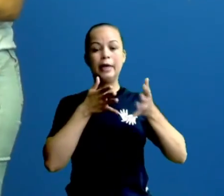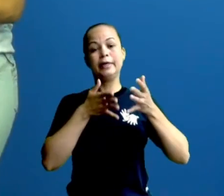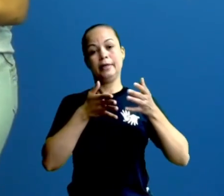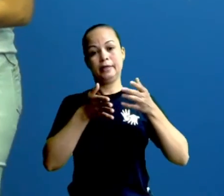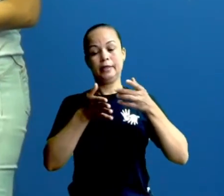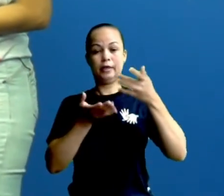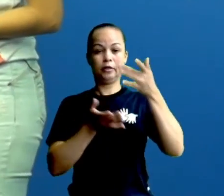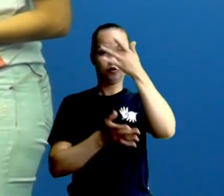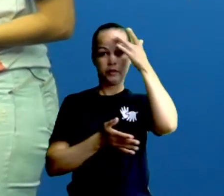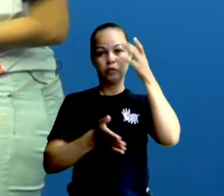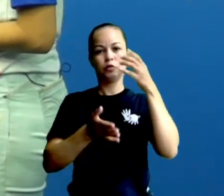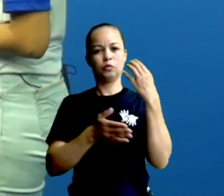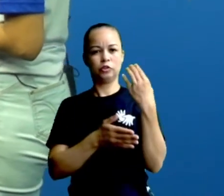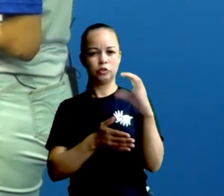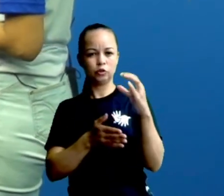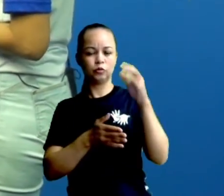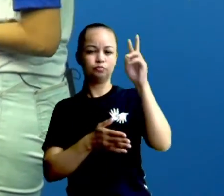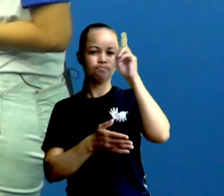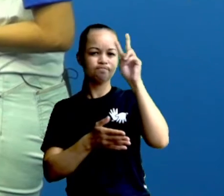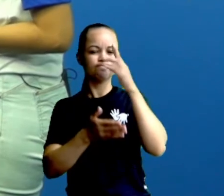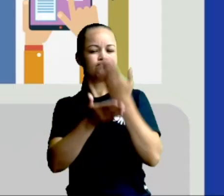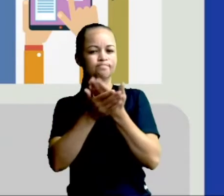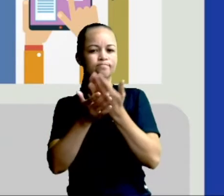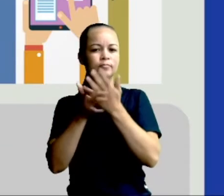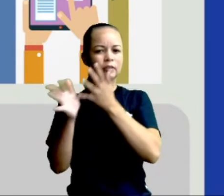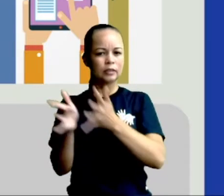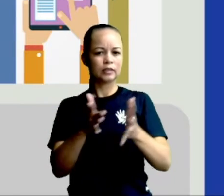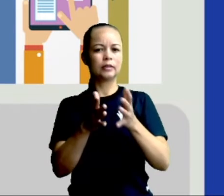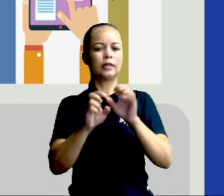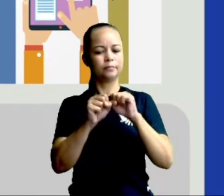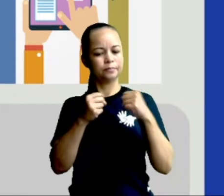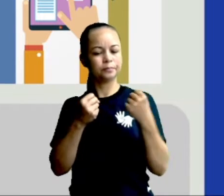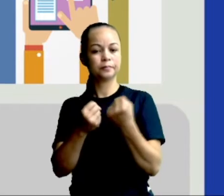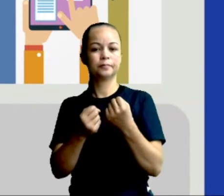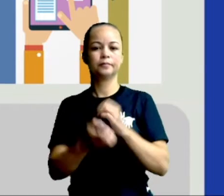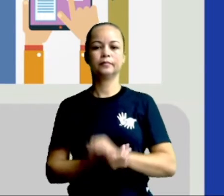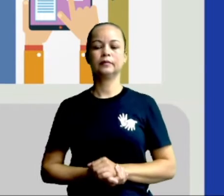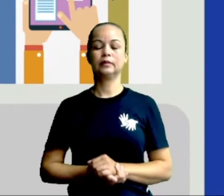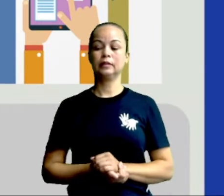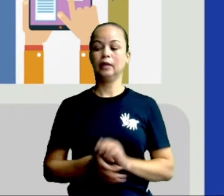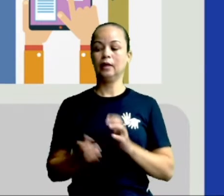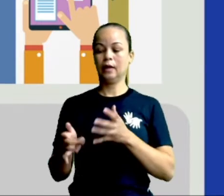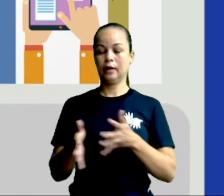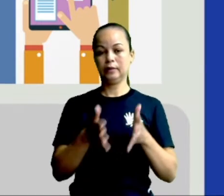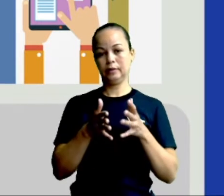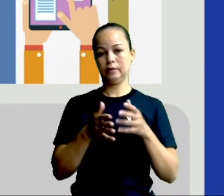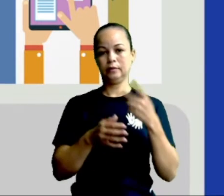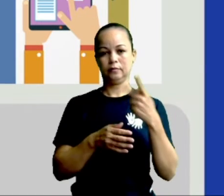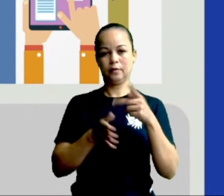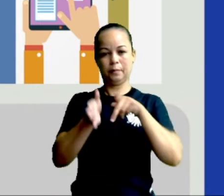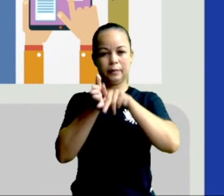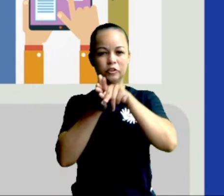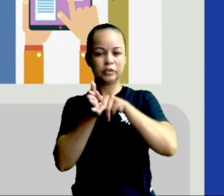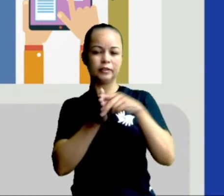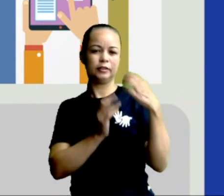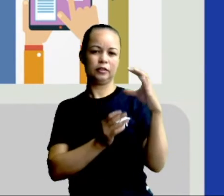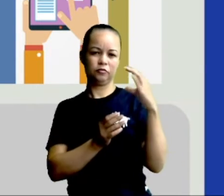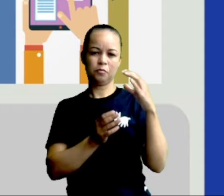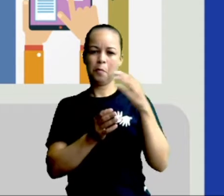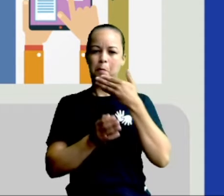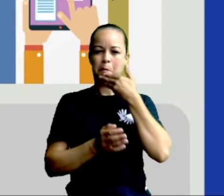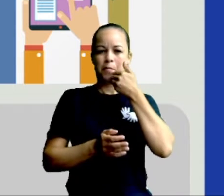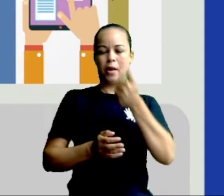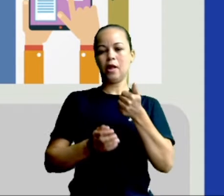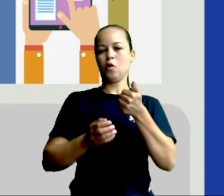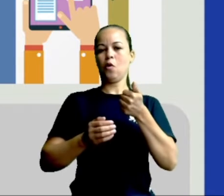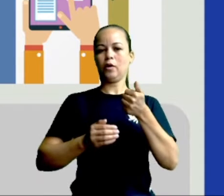na sociedade. Então, além disso, a pesquisa científica, vejam, melhora a qualidade dos